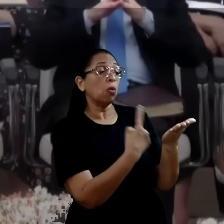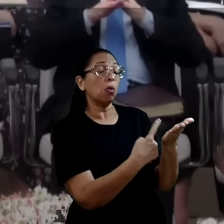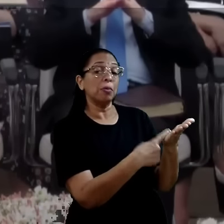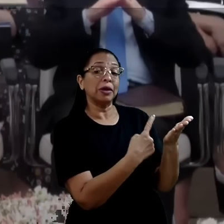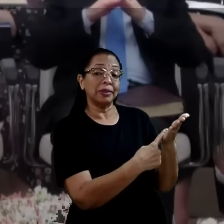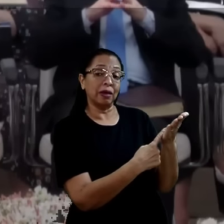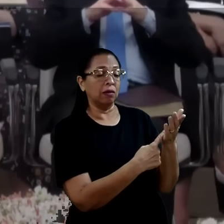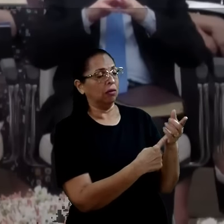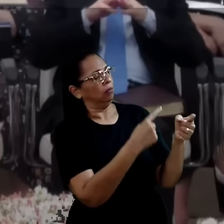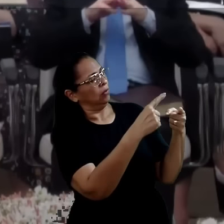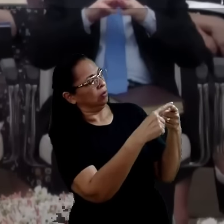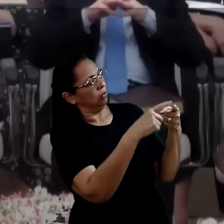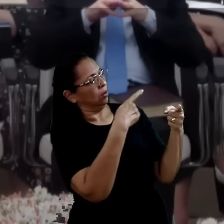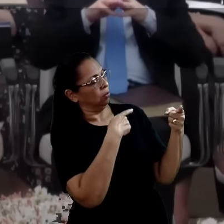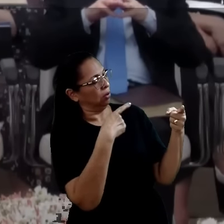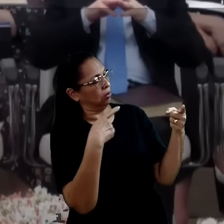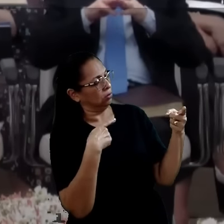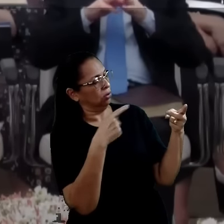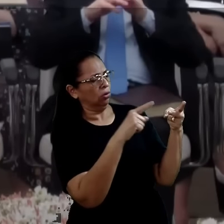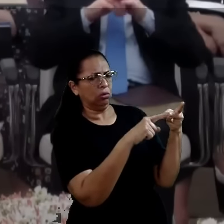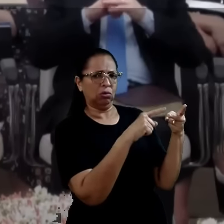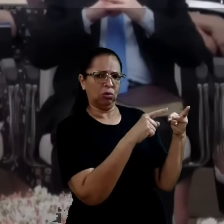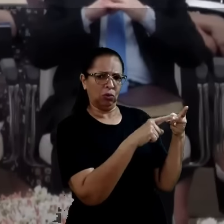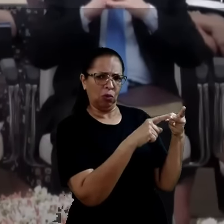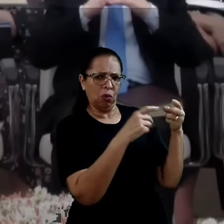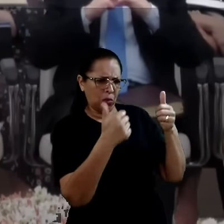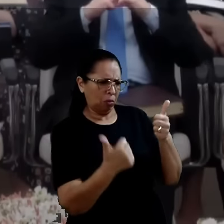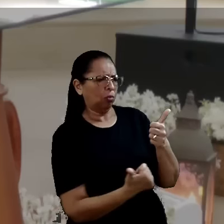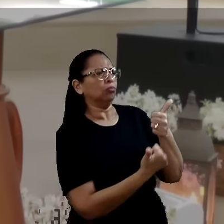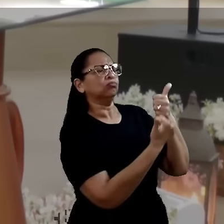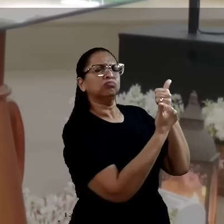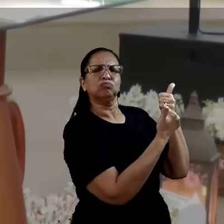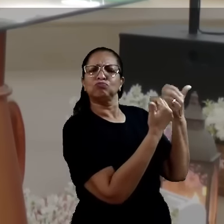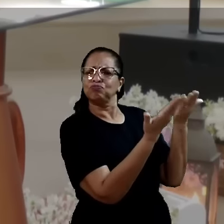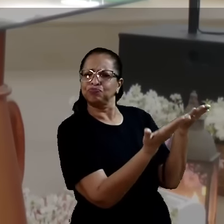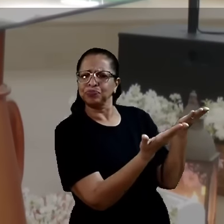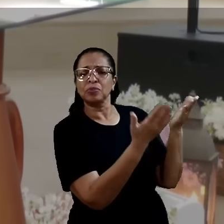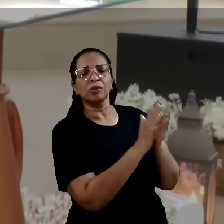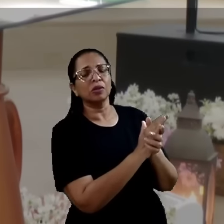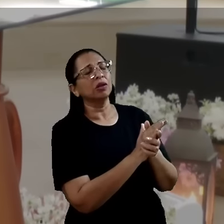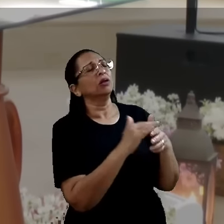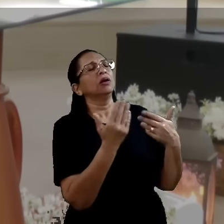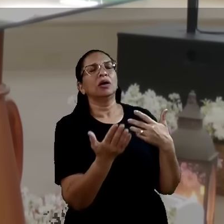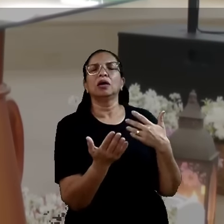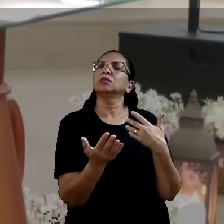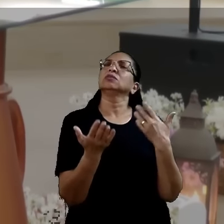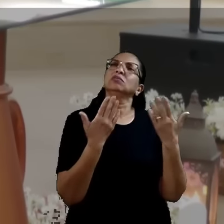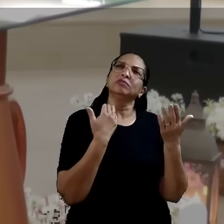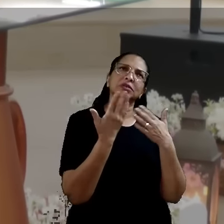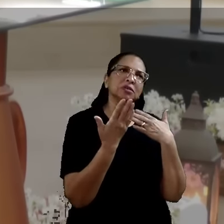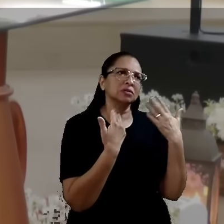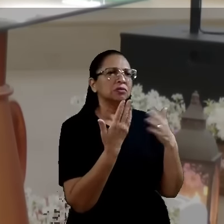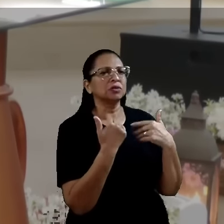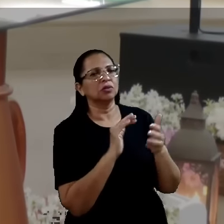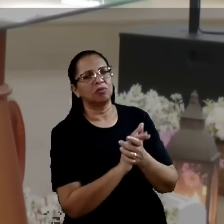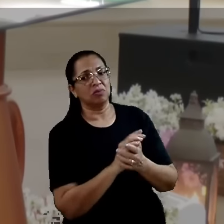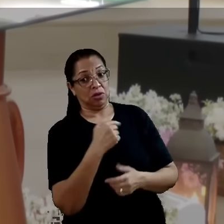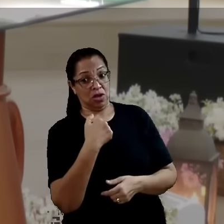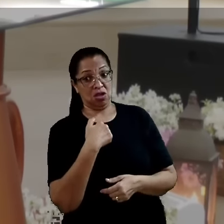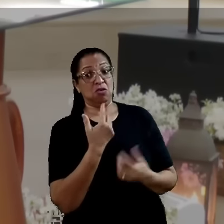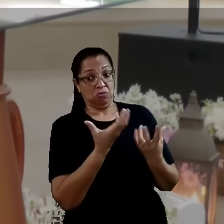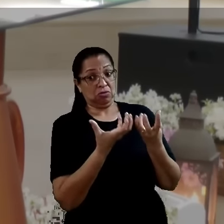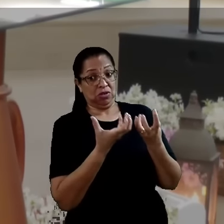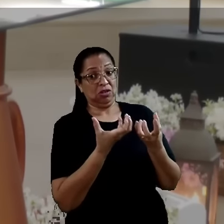não nós viajamos viemos aqui nós queremos colocar o senhor como pastor da igreja eue disse não eu auxil o outro aí o outro falou eu